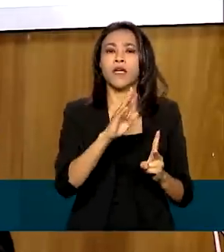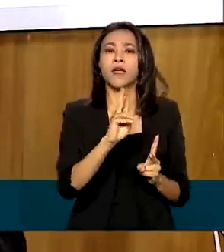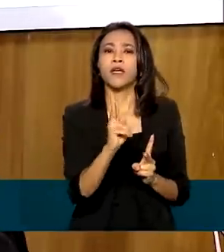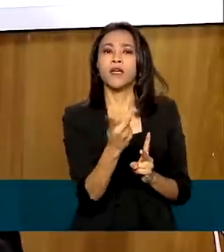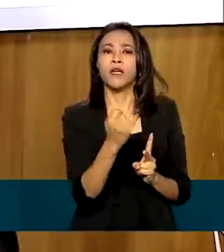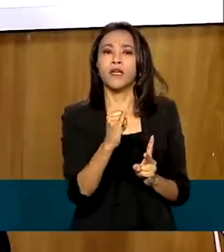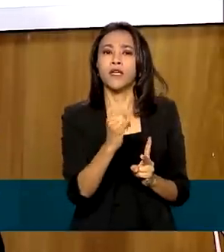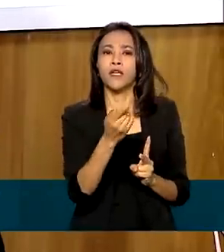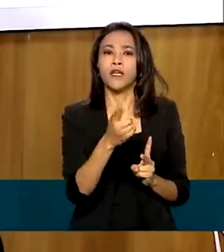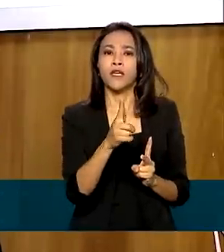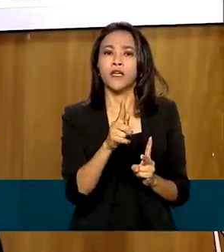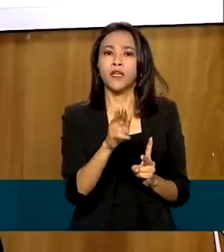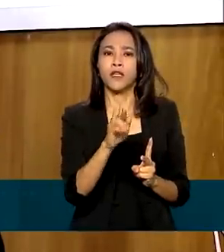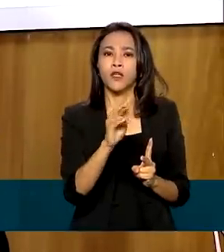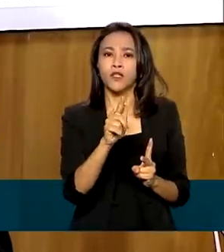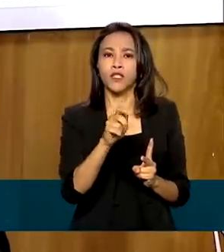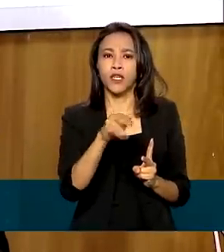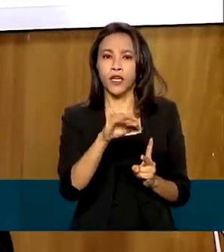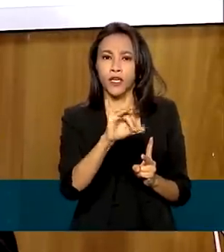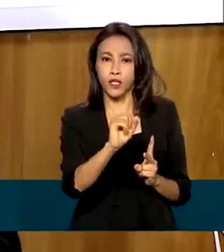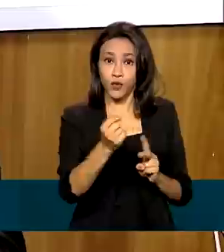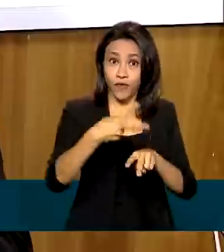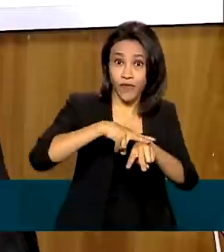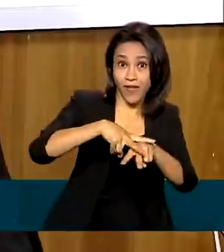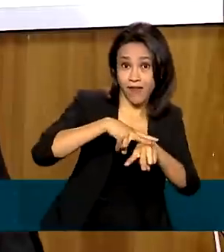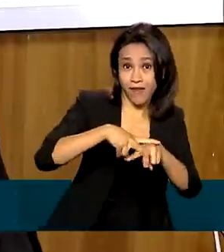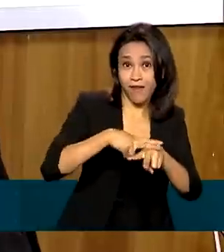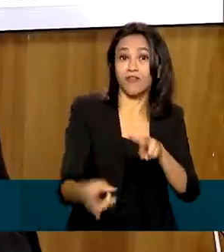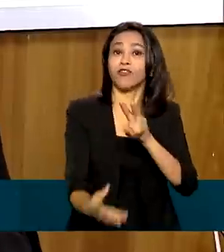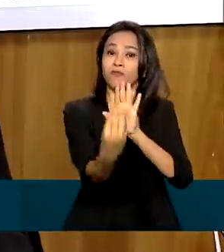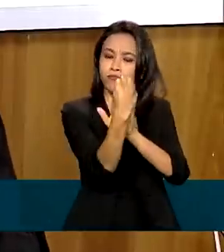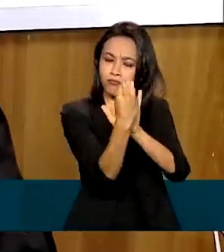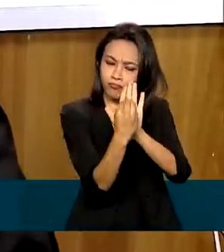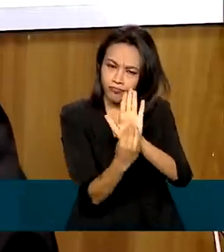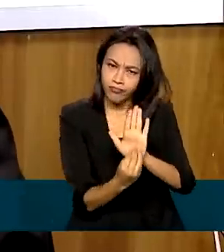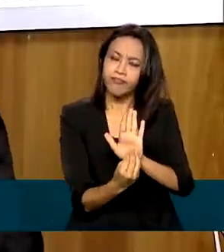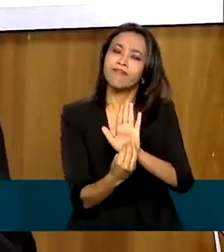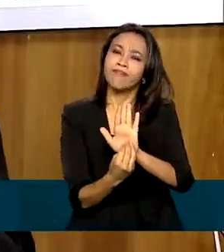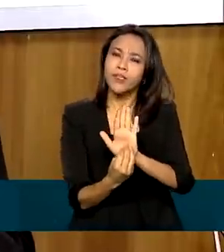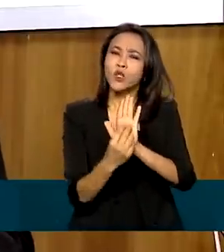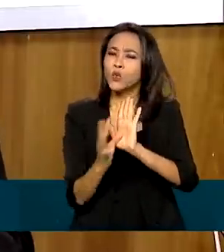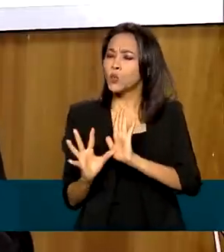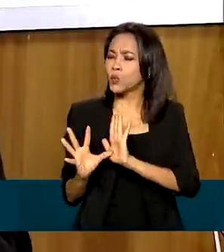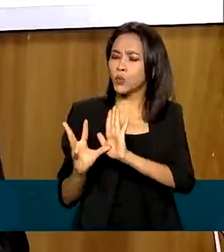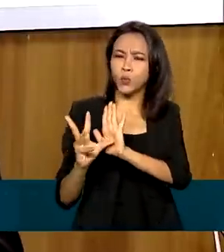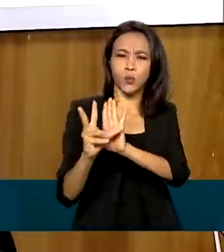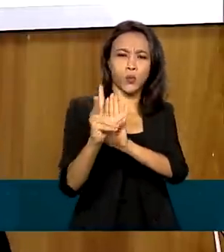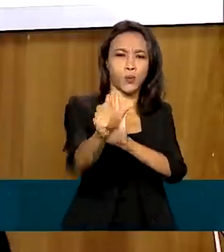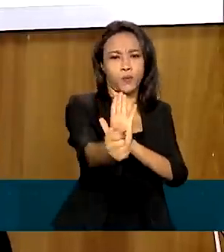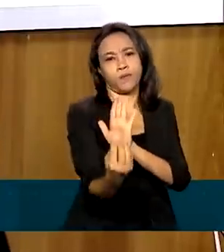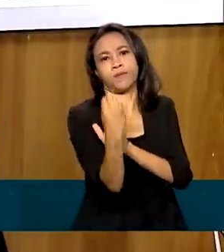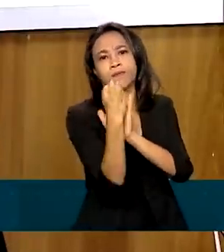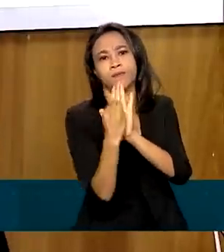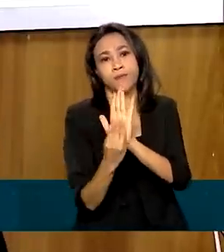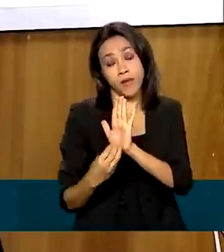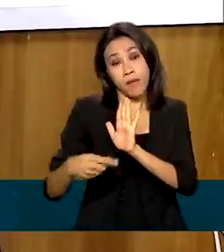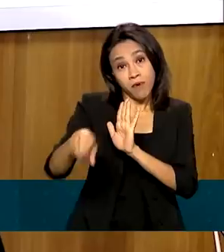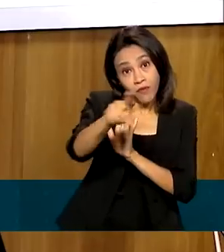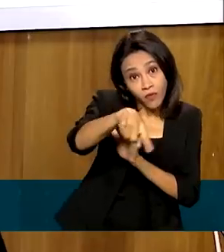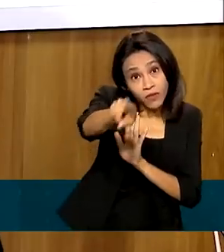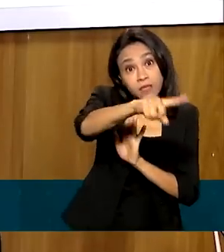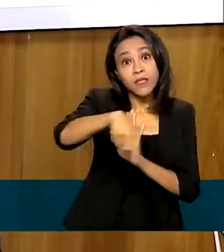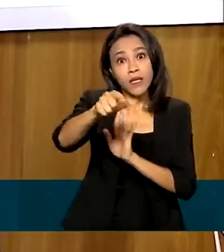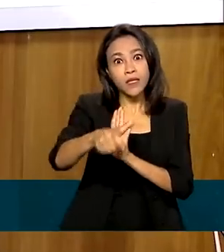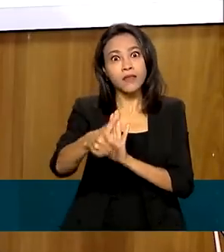Baixo Carbono o famoso hidrogênio verde ou seja nós vamos ter todo o Marco legal para você poder investir